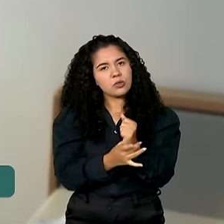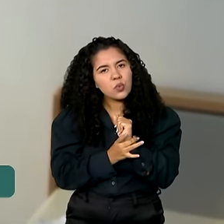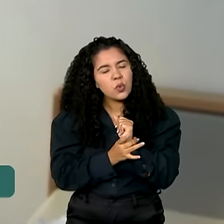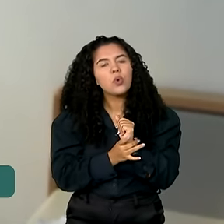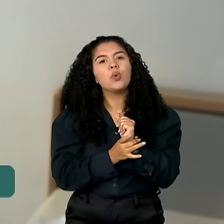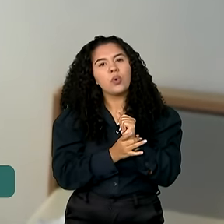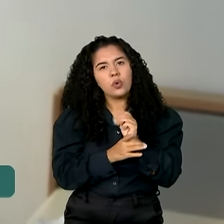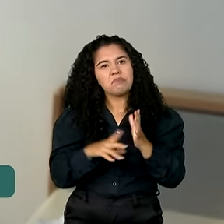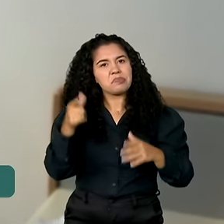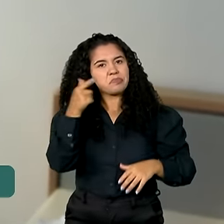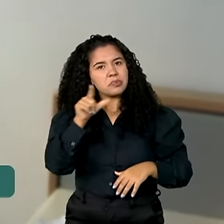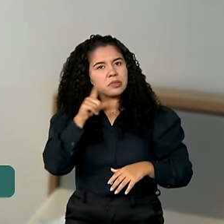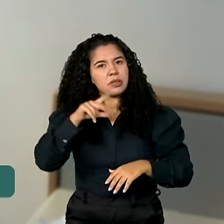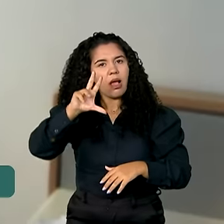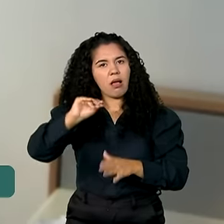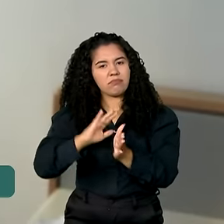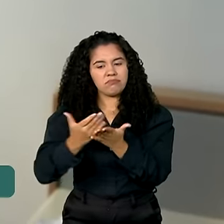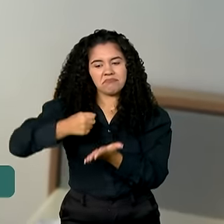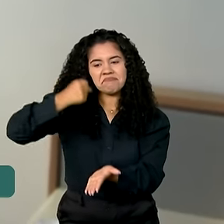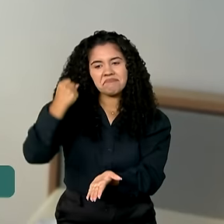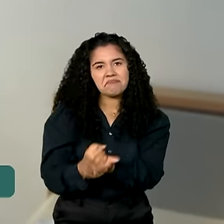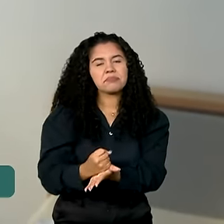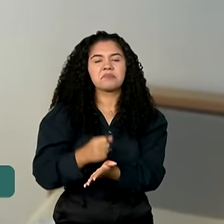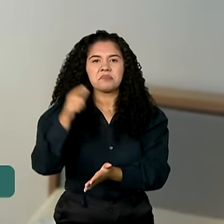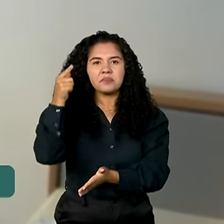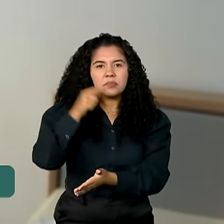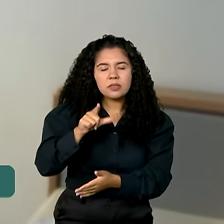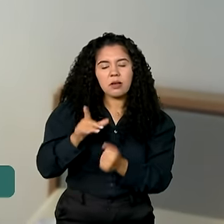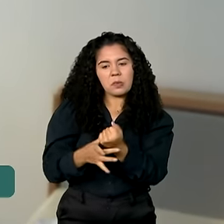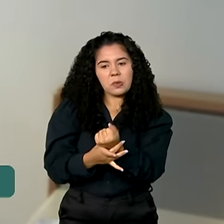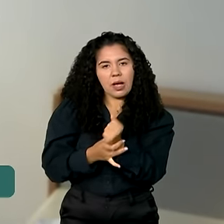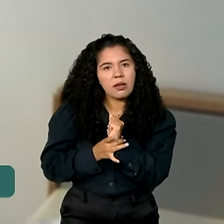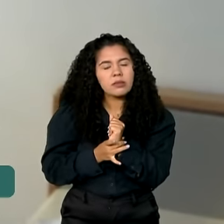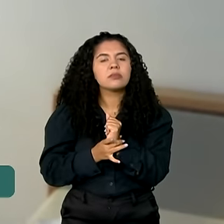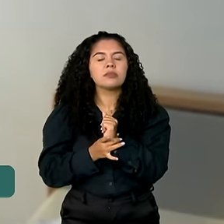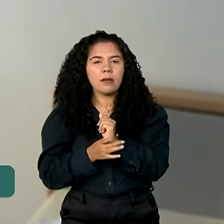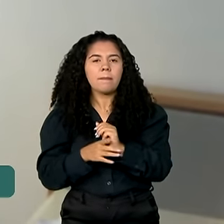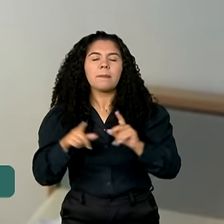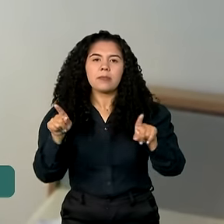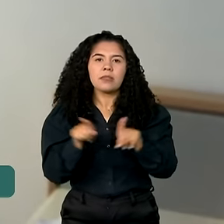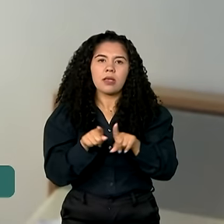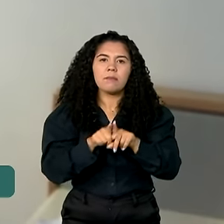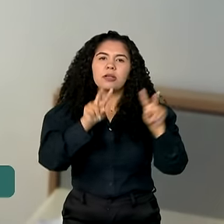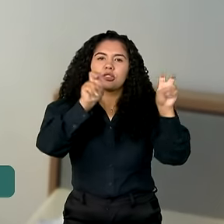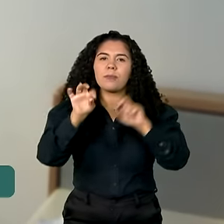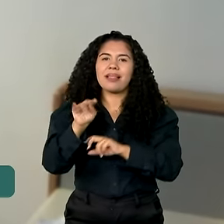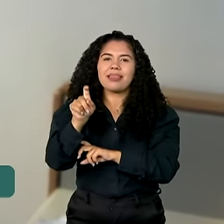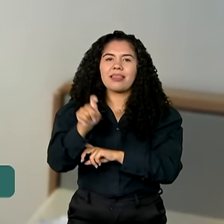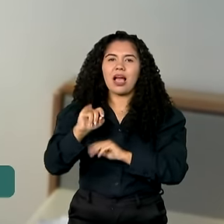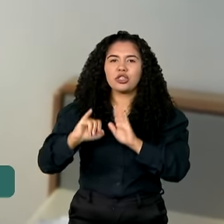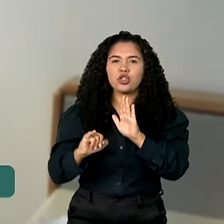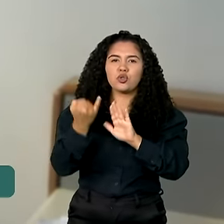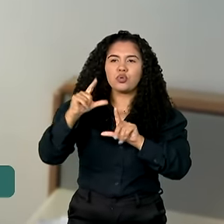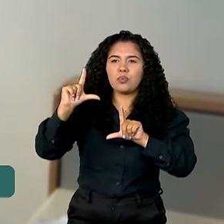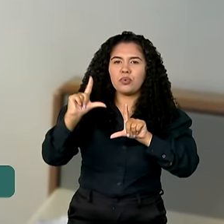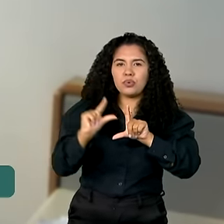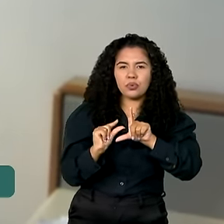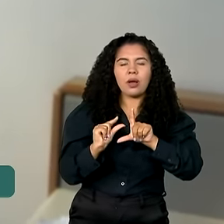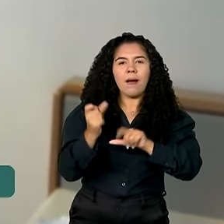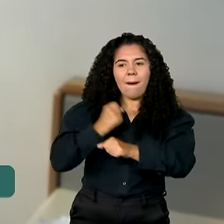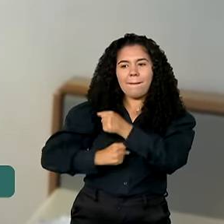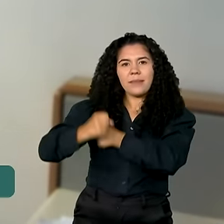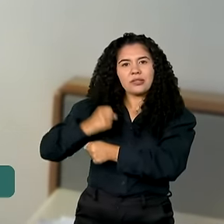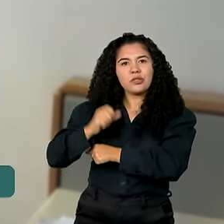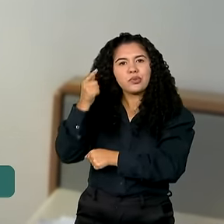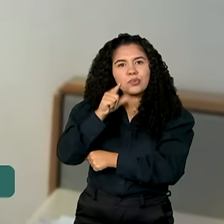o aumento do emprego formal, mas também pela própria queda da taxa de juros no ano passado. Estímulos fiscais importantes no início do ano. Então, esse caldo